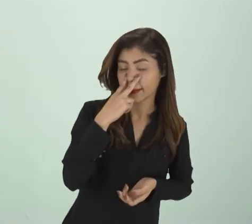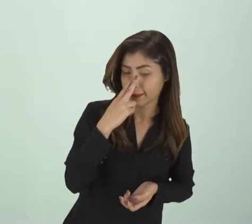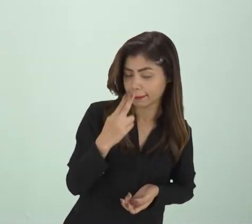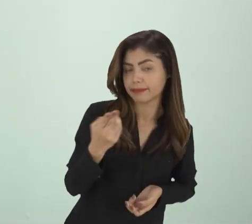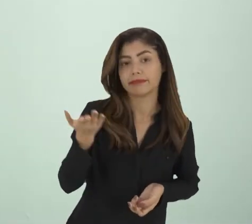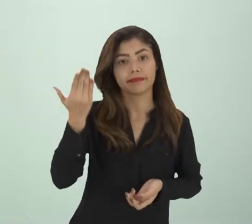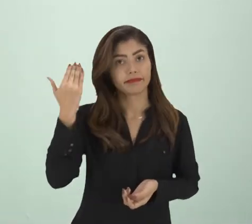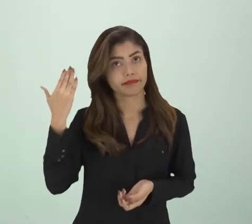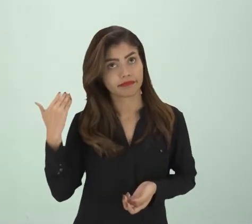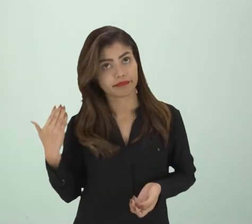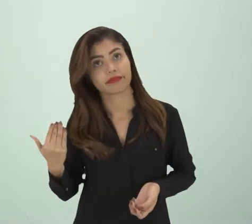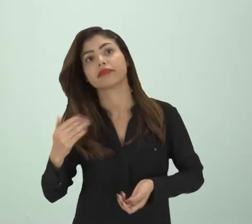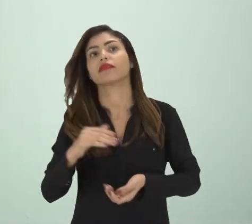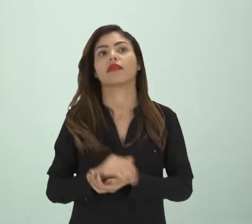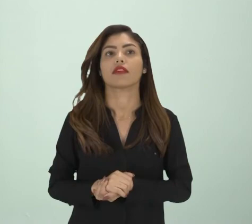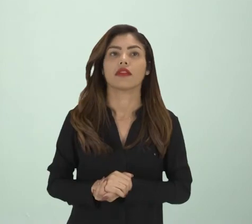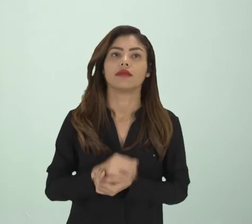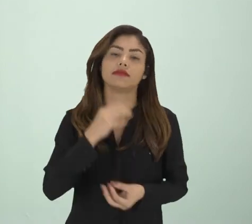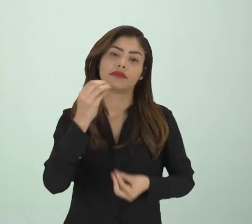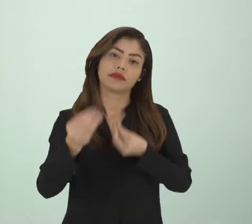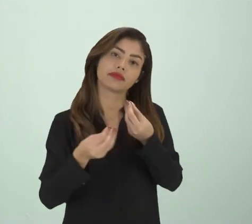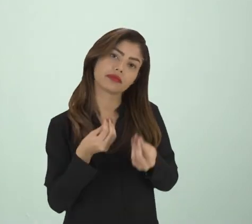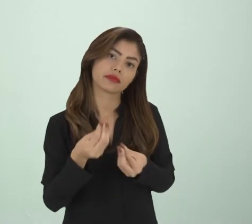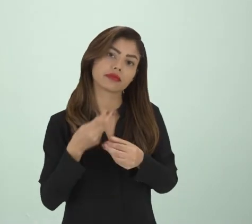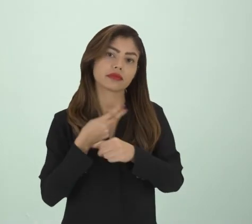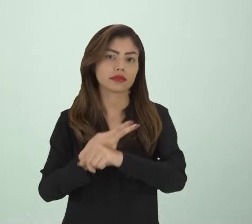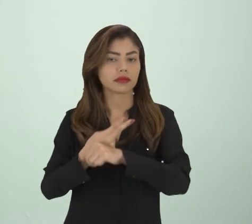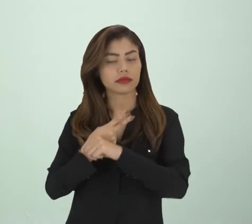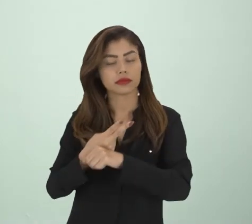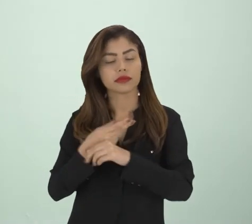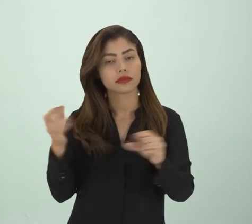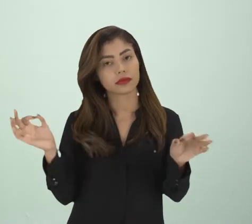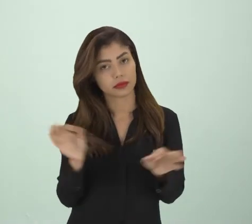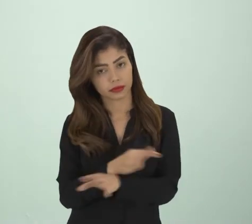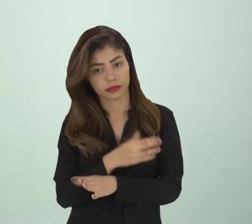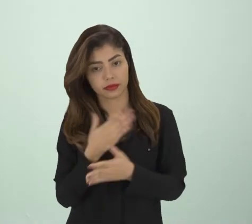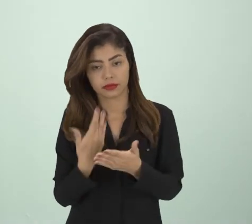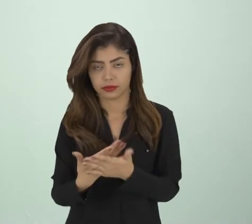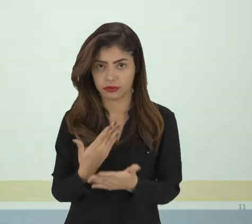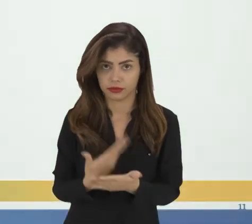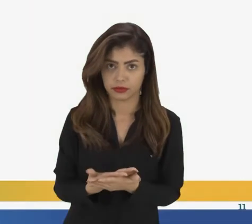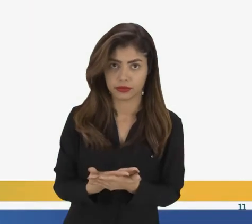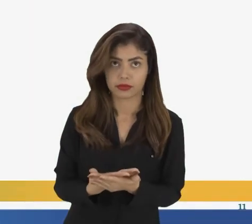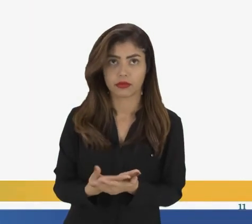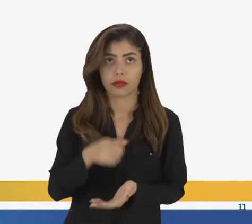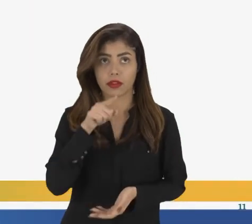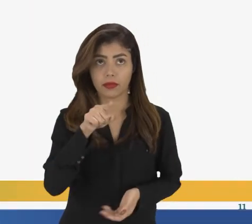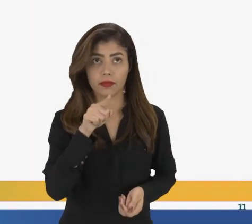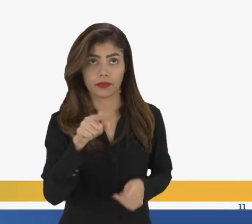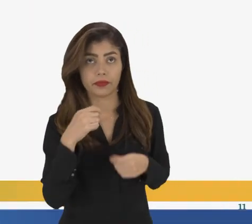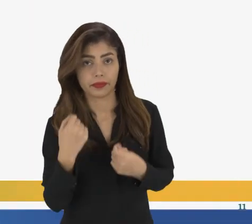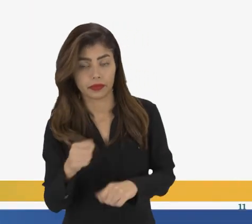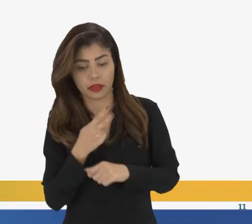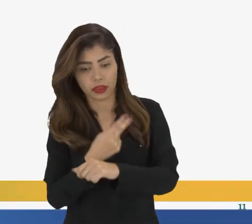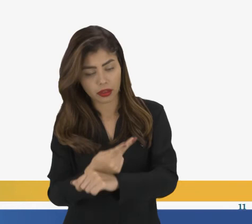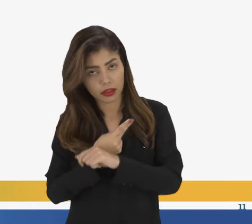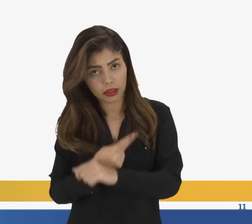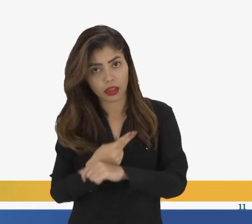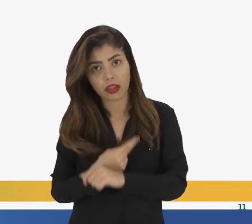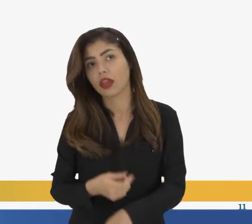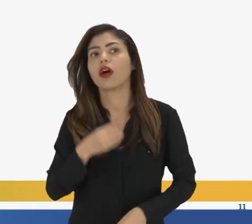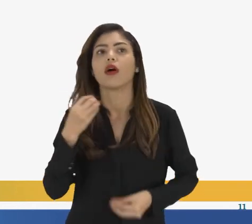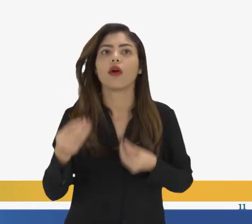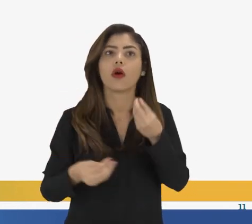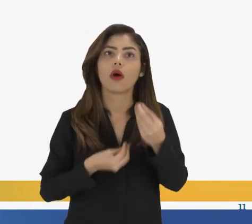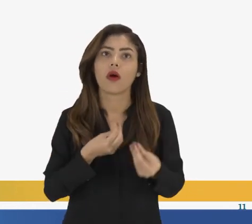que eu resolvi para vocês agora há pouco, tá ok? E como sugestão de pesquisa para a gente encerrar a aula, eu sugiro que vocês